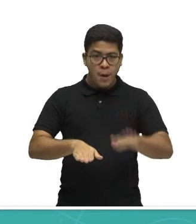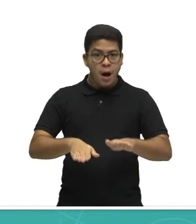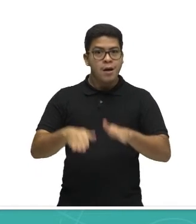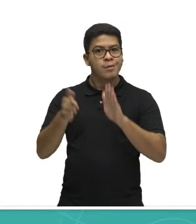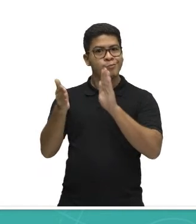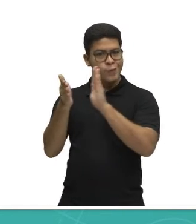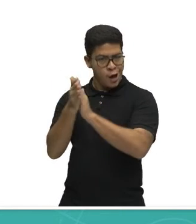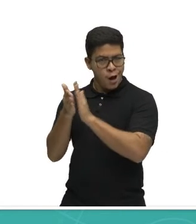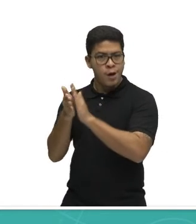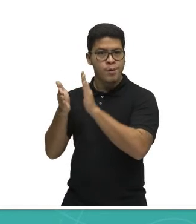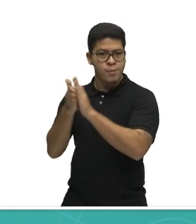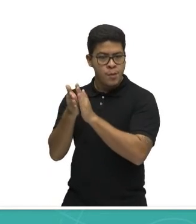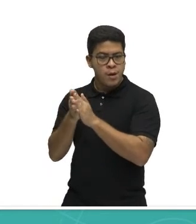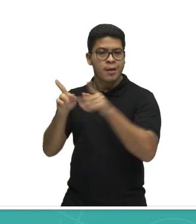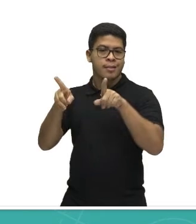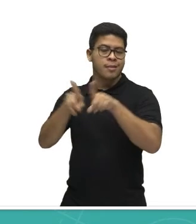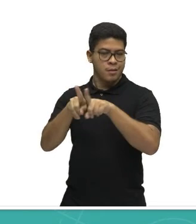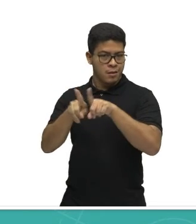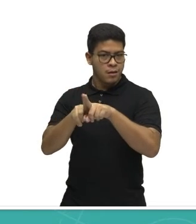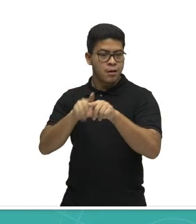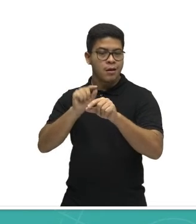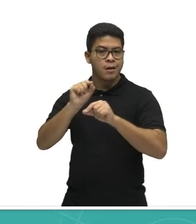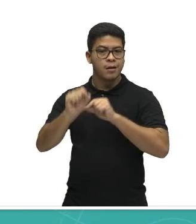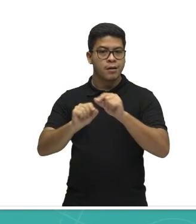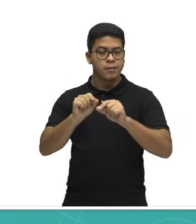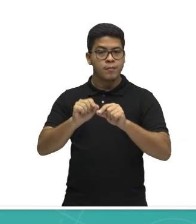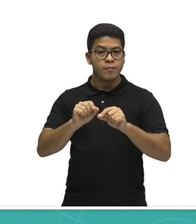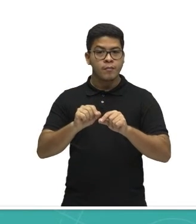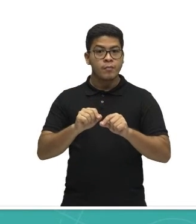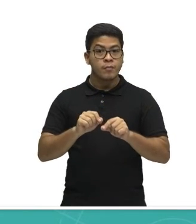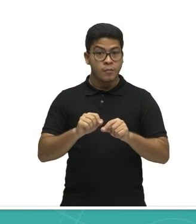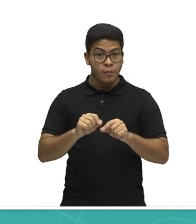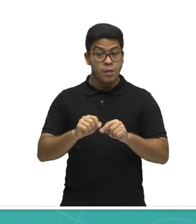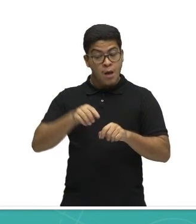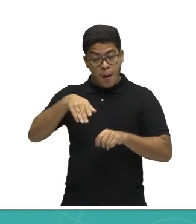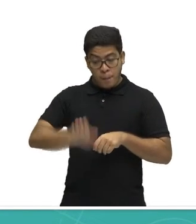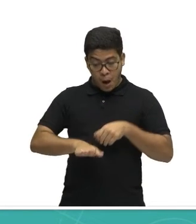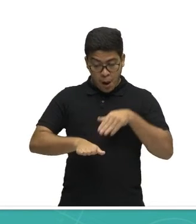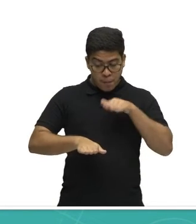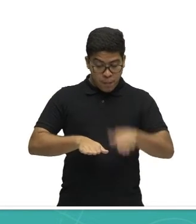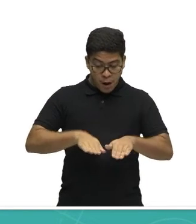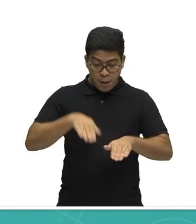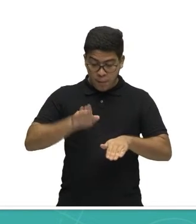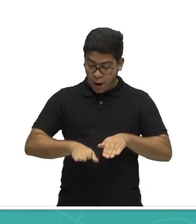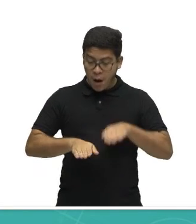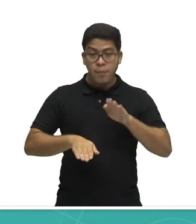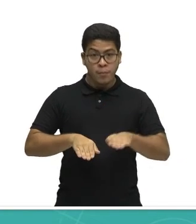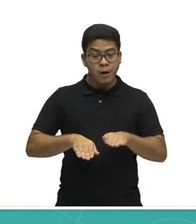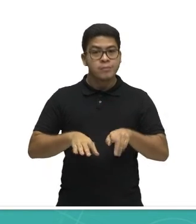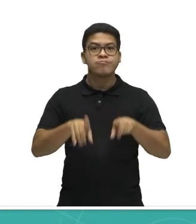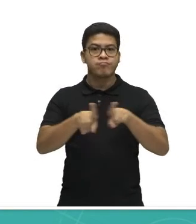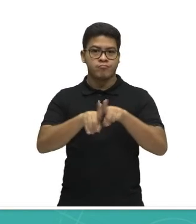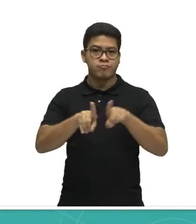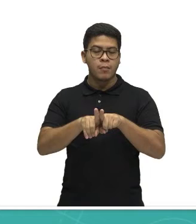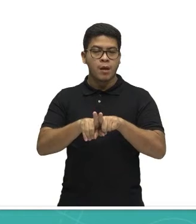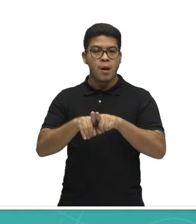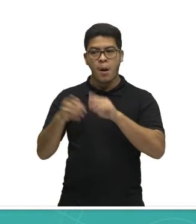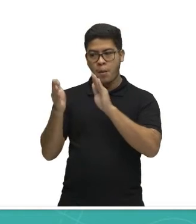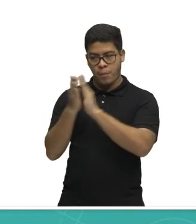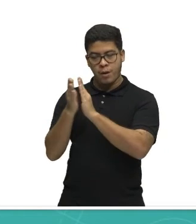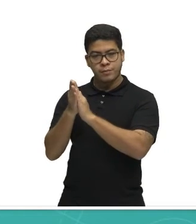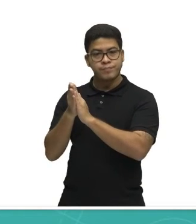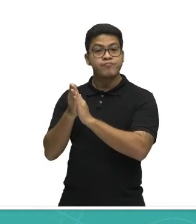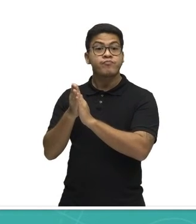dança, a característica dela é a batida de pés e palmas. E também temos a